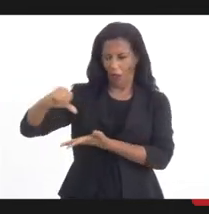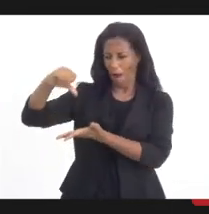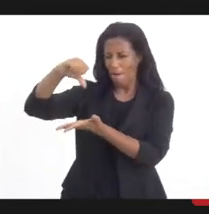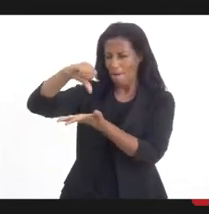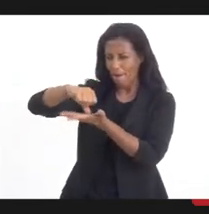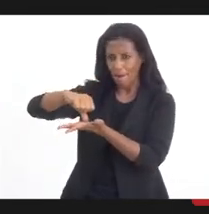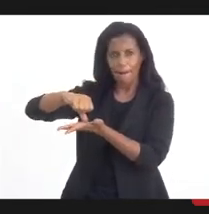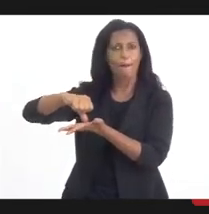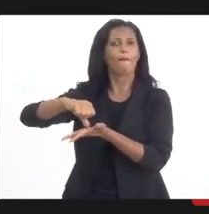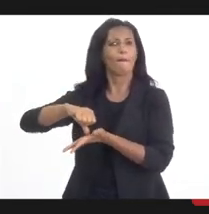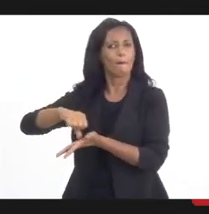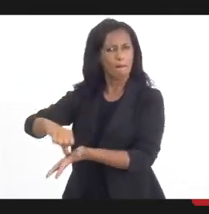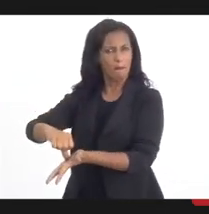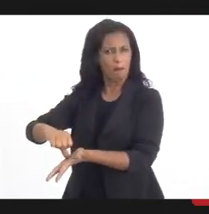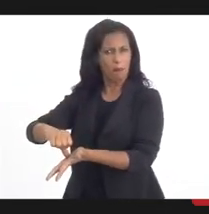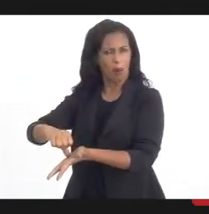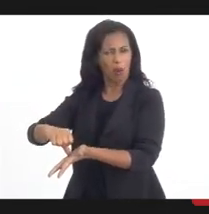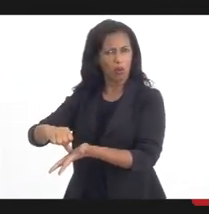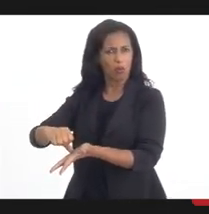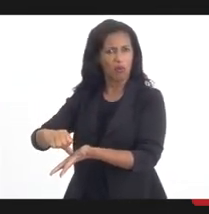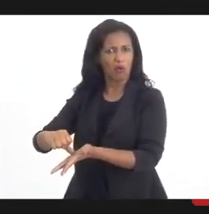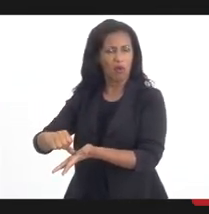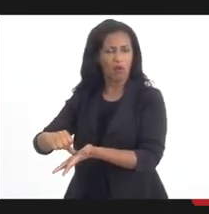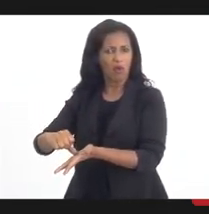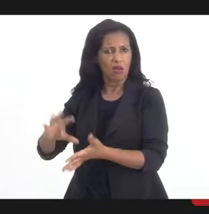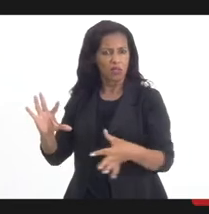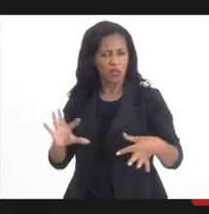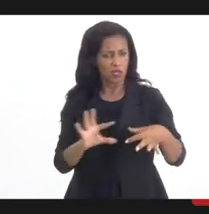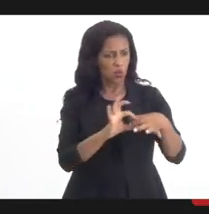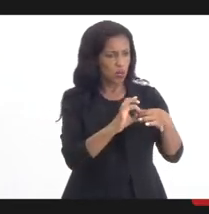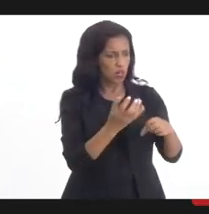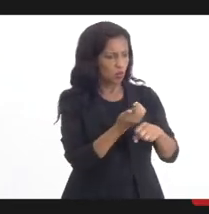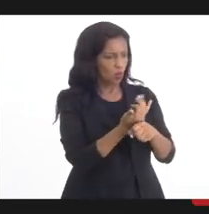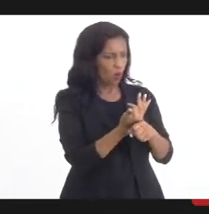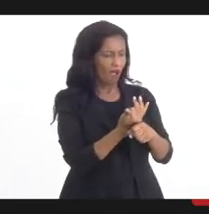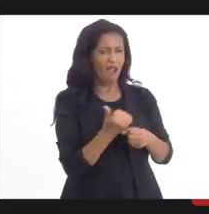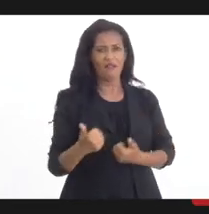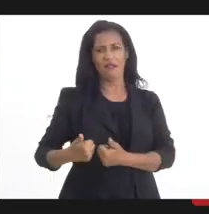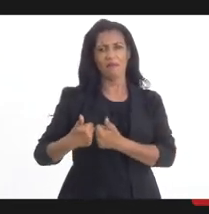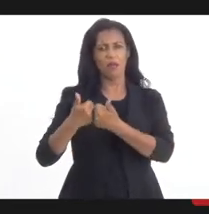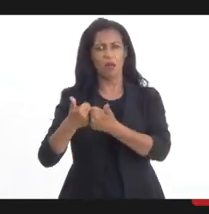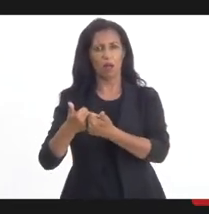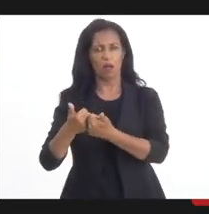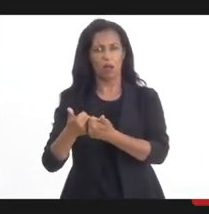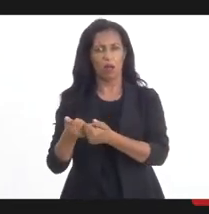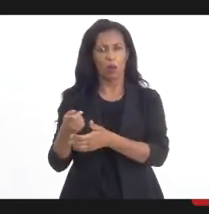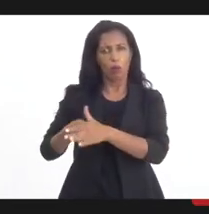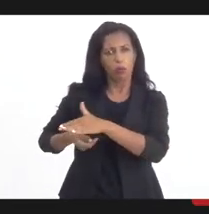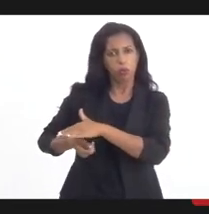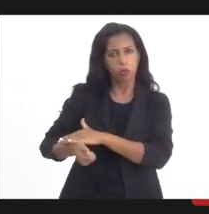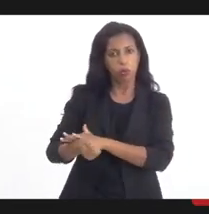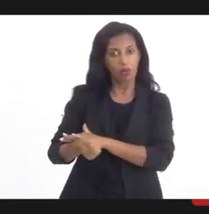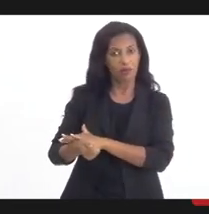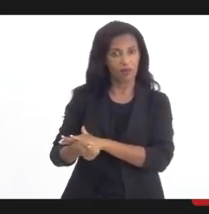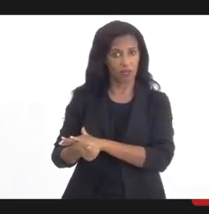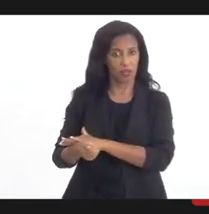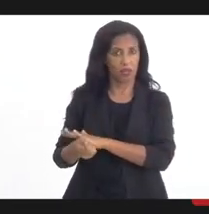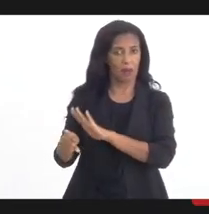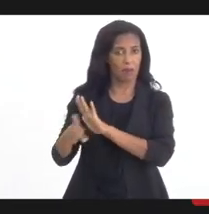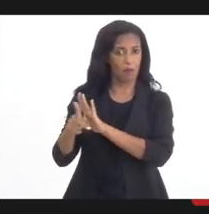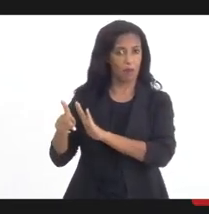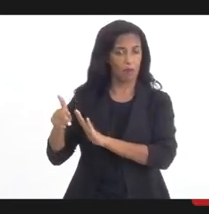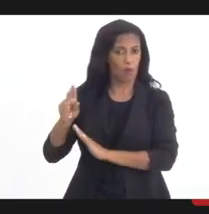polo avançado da UERJ, isso vai melhorar, de certa forma, o investimento na própria